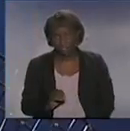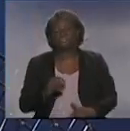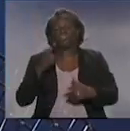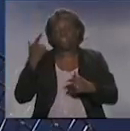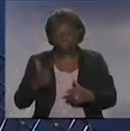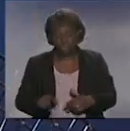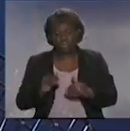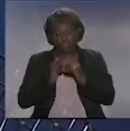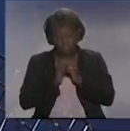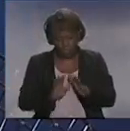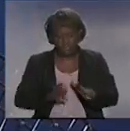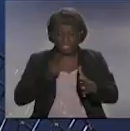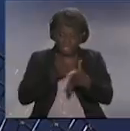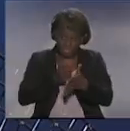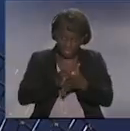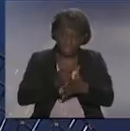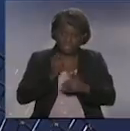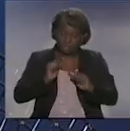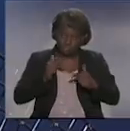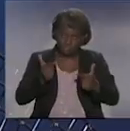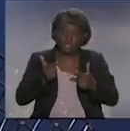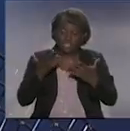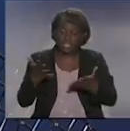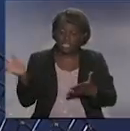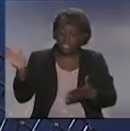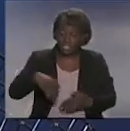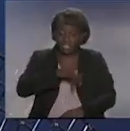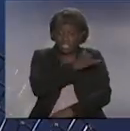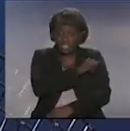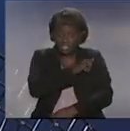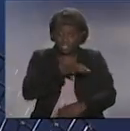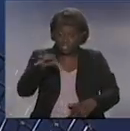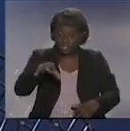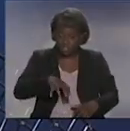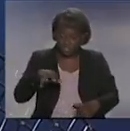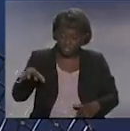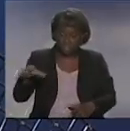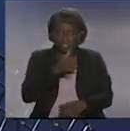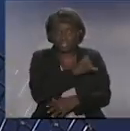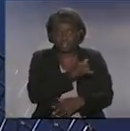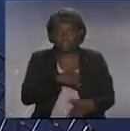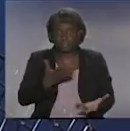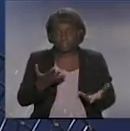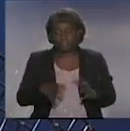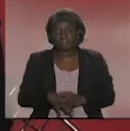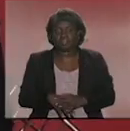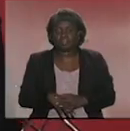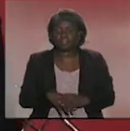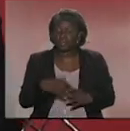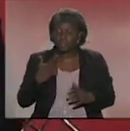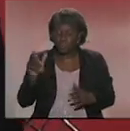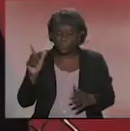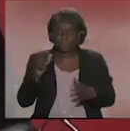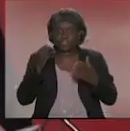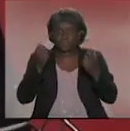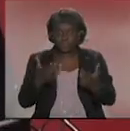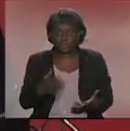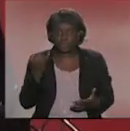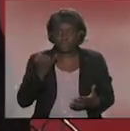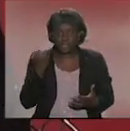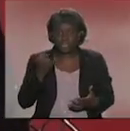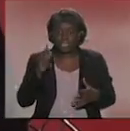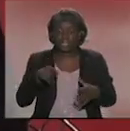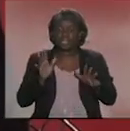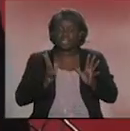estaca zero e vamos recomeçar aí para conseguir trazer para o Rio os parques aquícolas, né? Outra questão que você falou